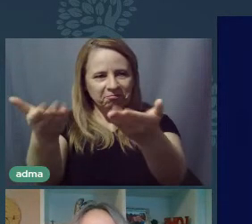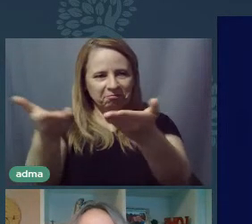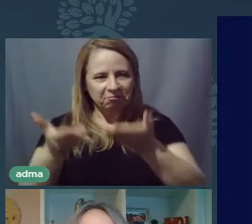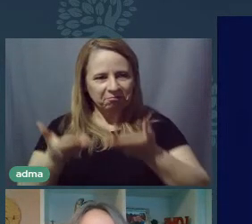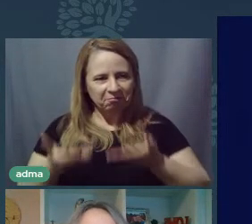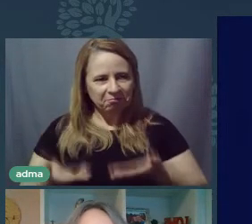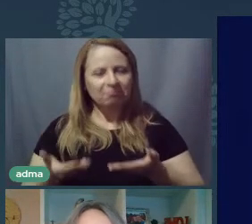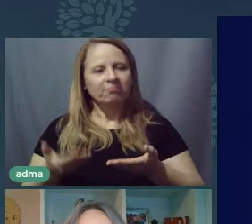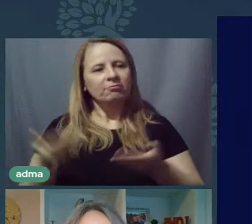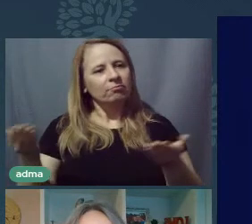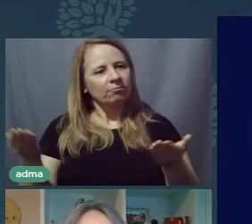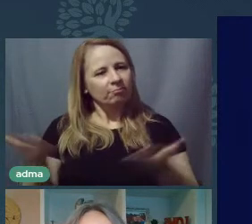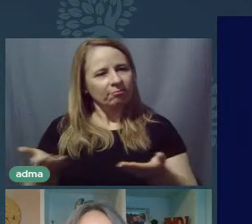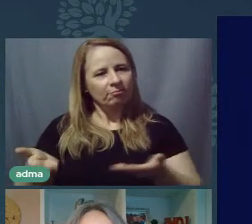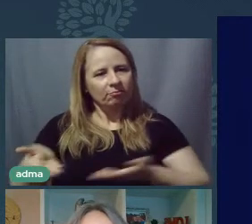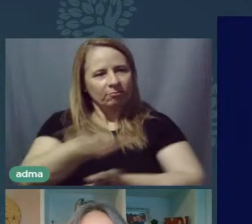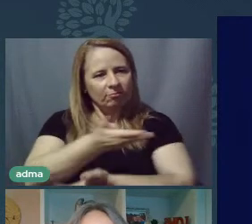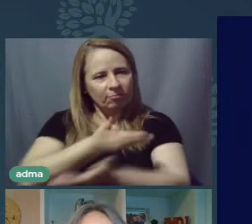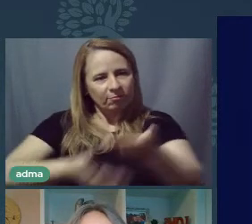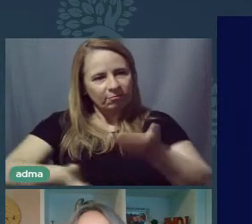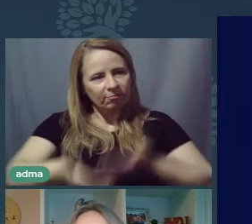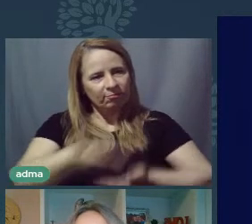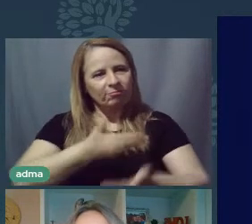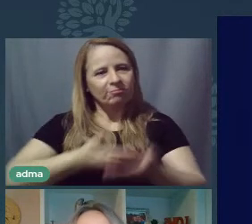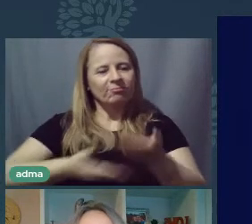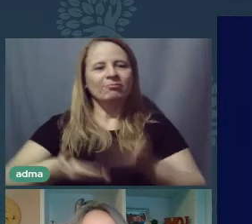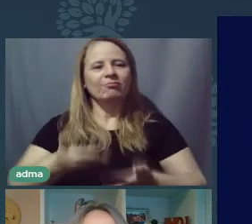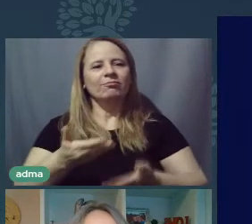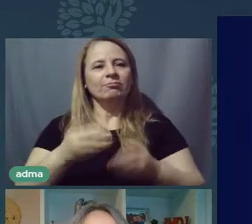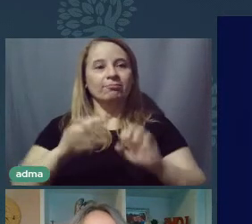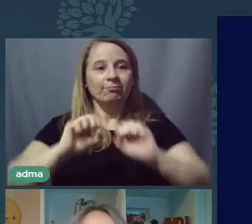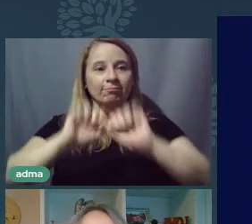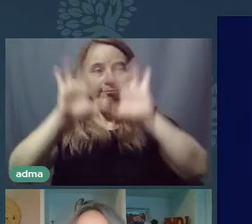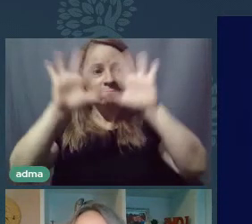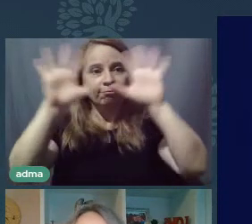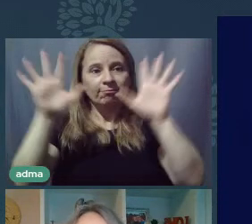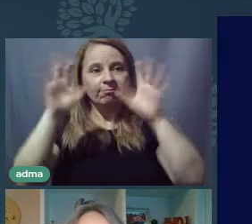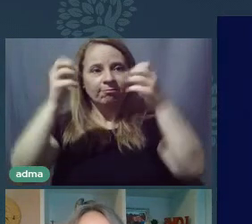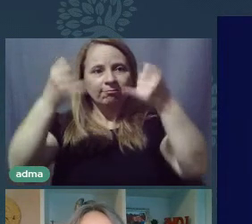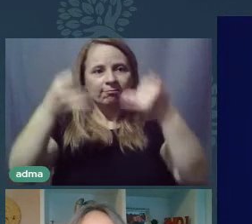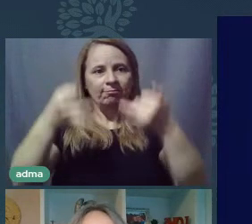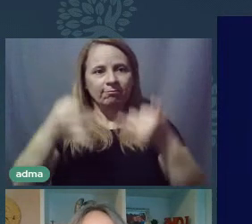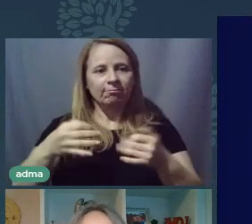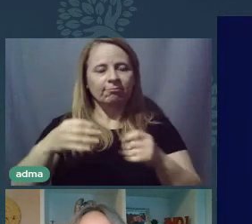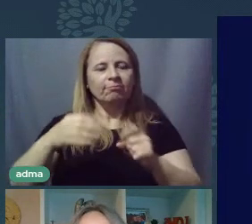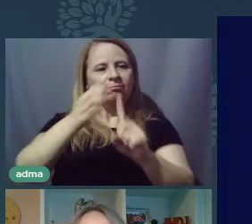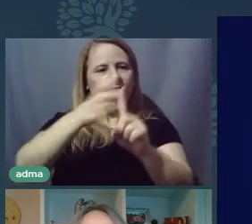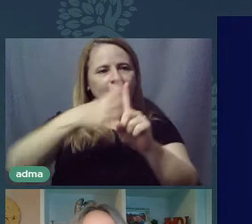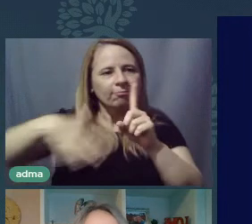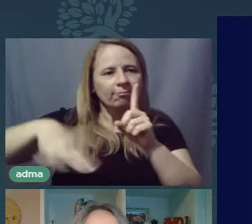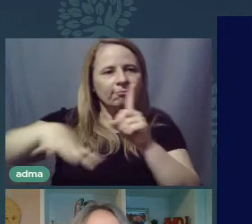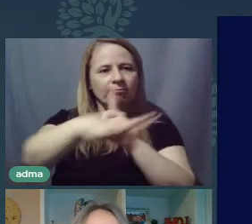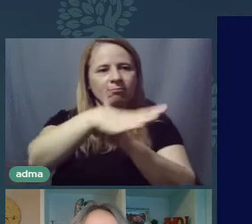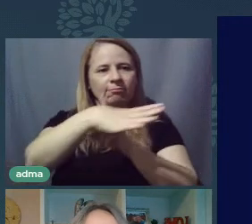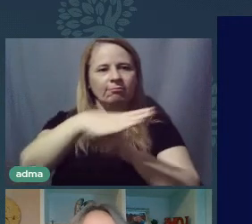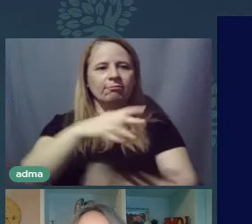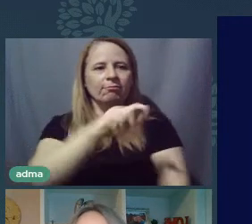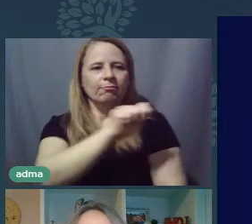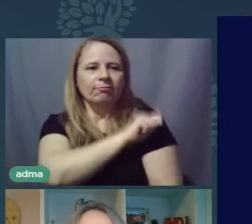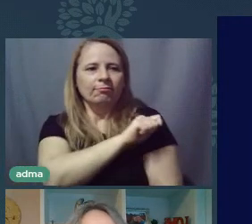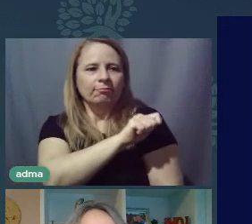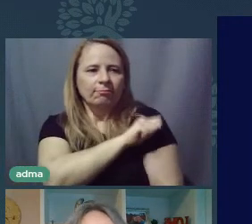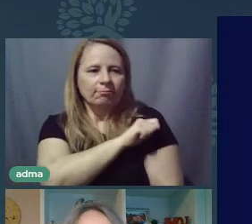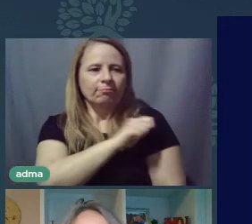estar aqui compartilhando conhecimento conosco, esclarecendo, né, a comunidade, né, os alunos,